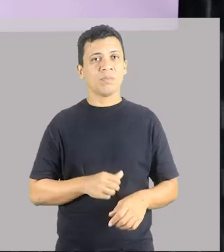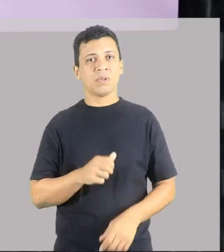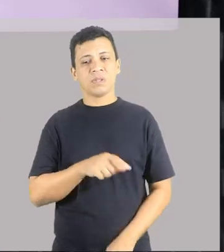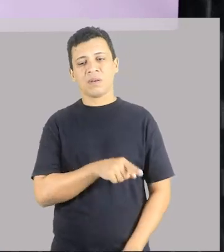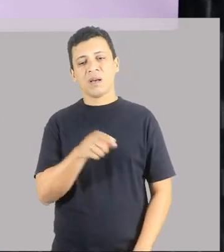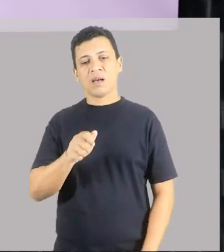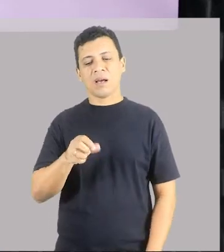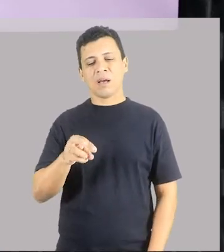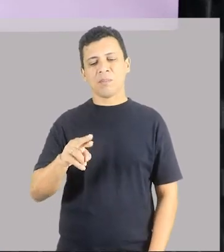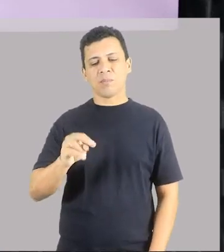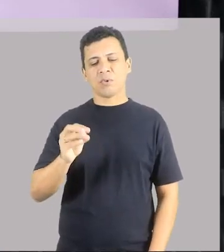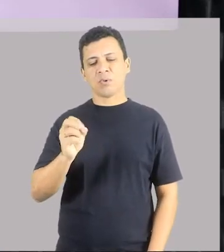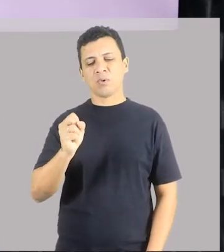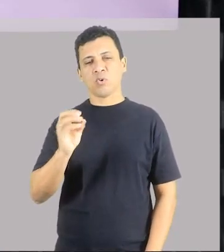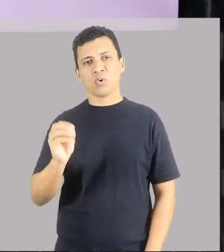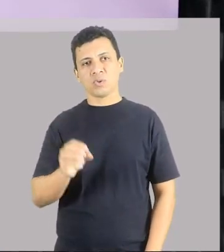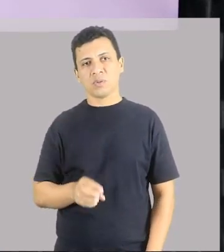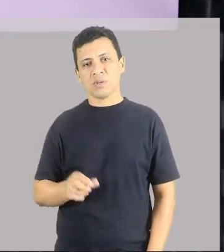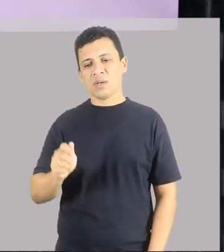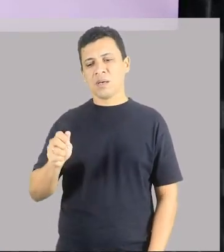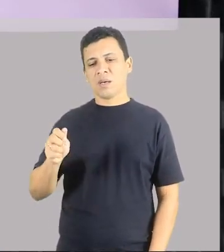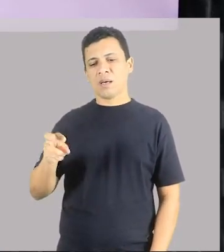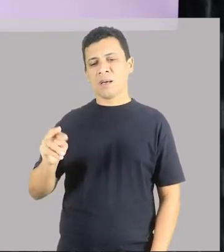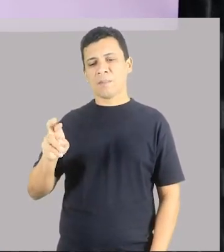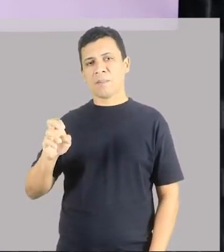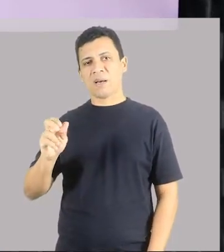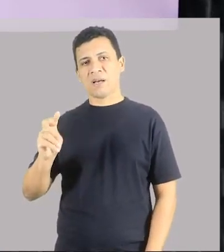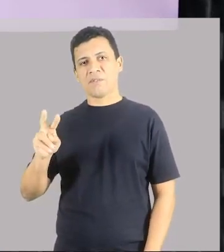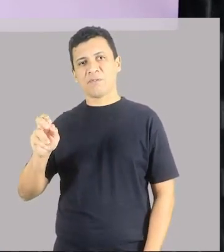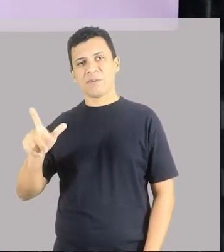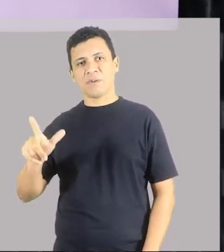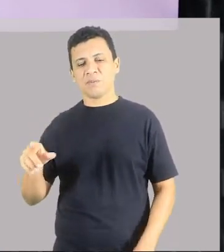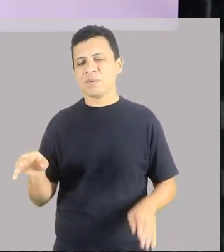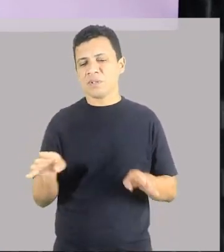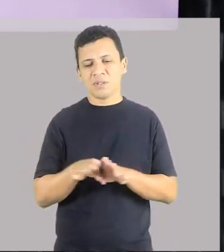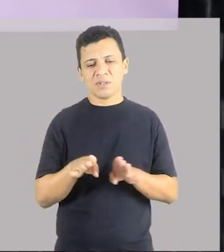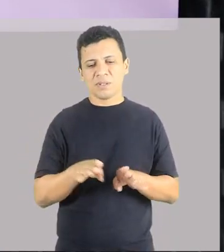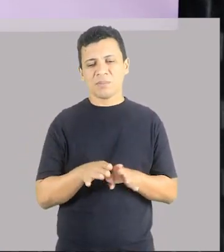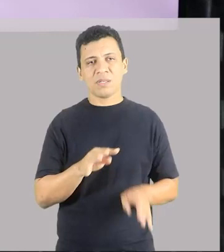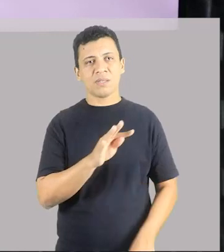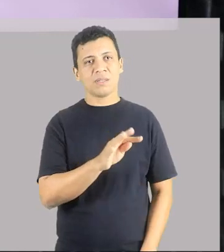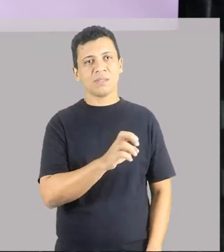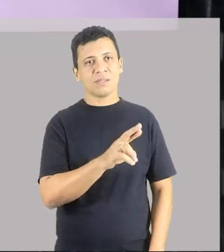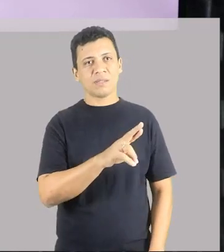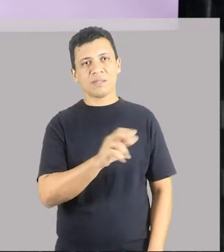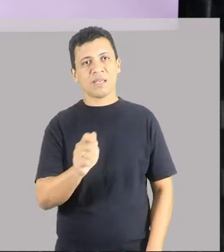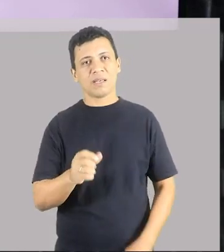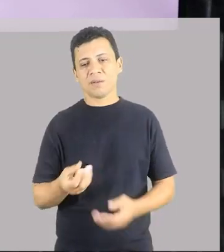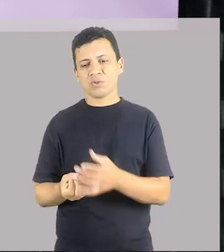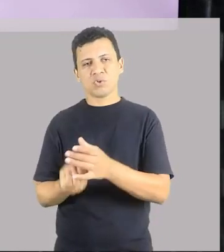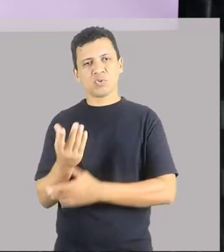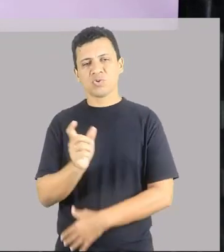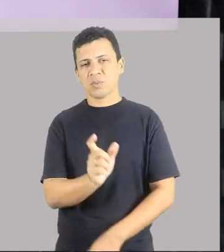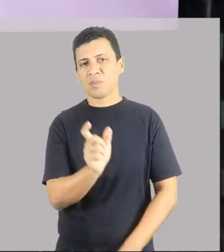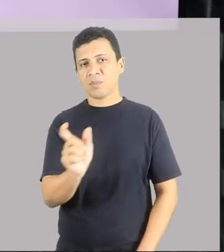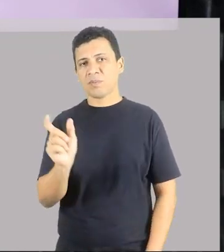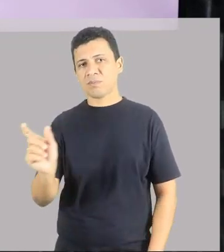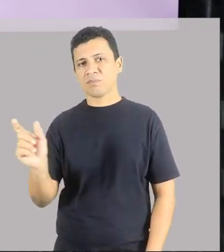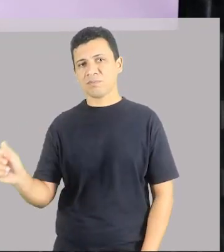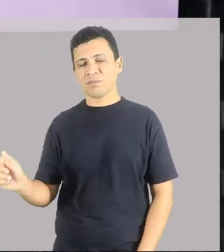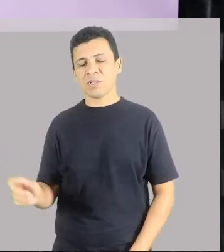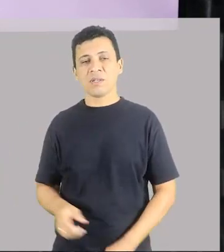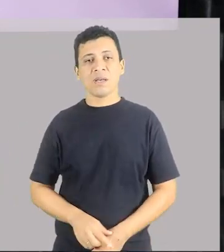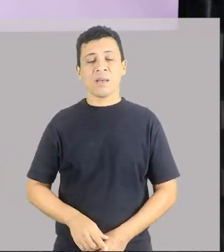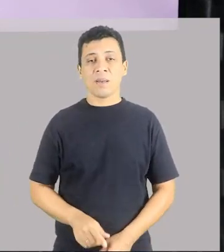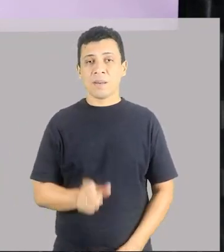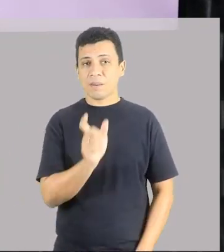amoroso amável de terra nós formamos terreno terreiro Terrinha enterrar terrestre então vejam que essa parte que